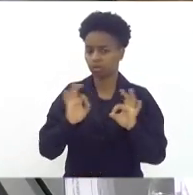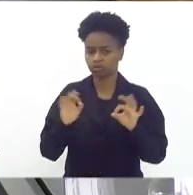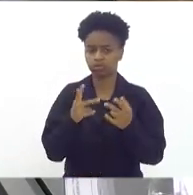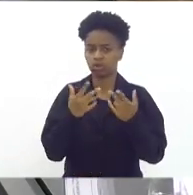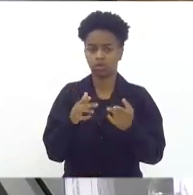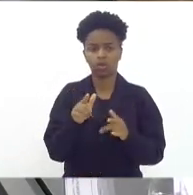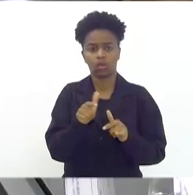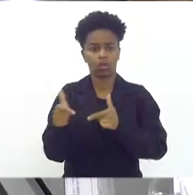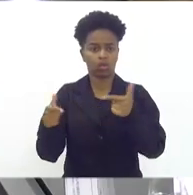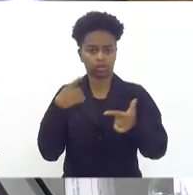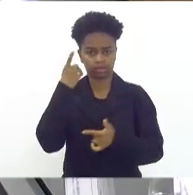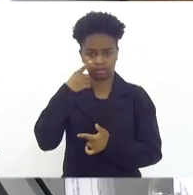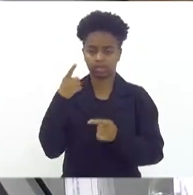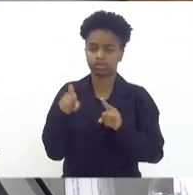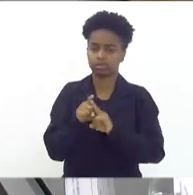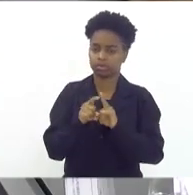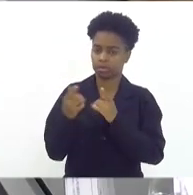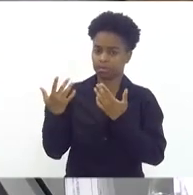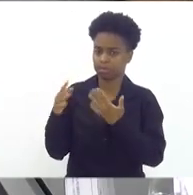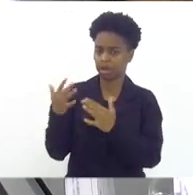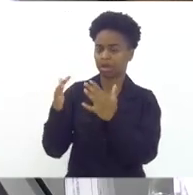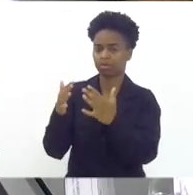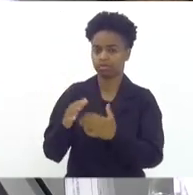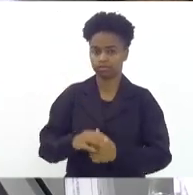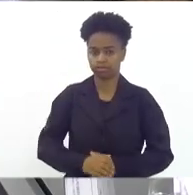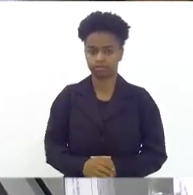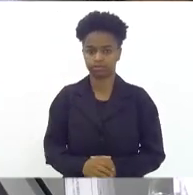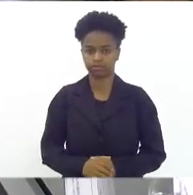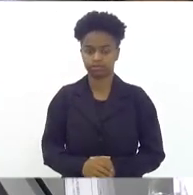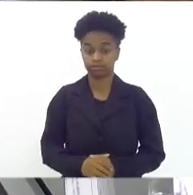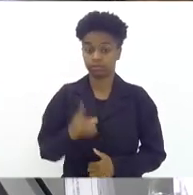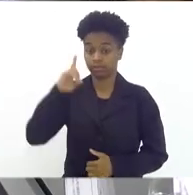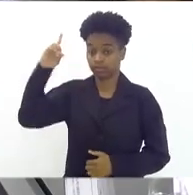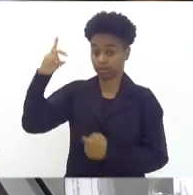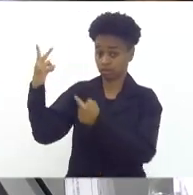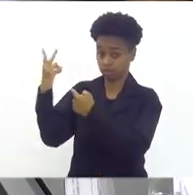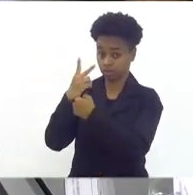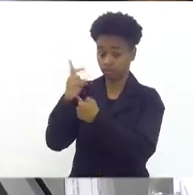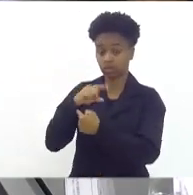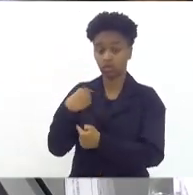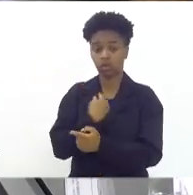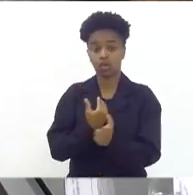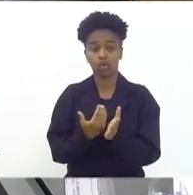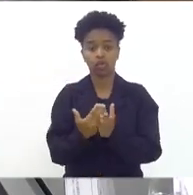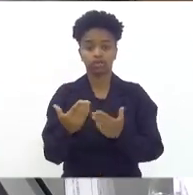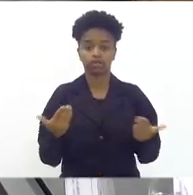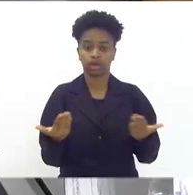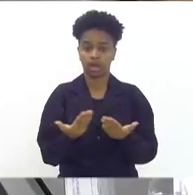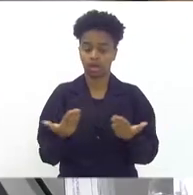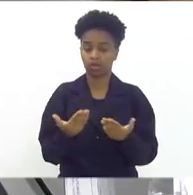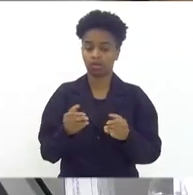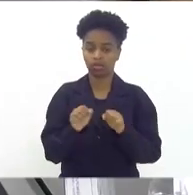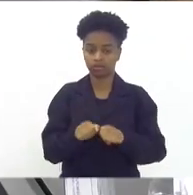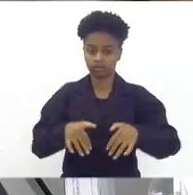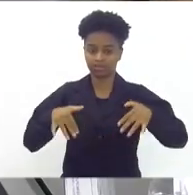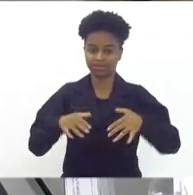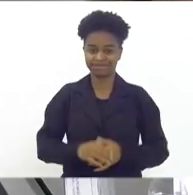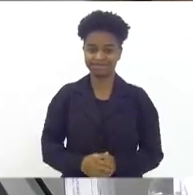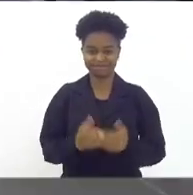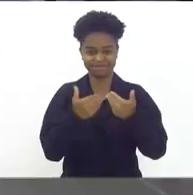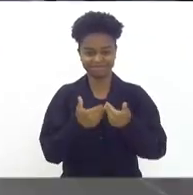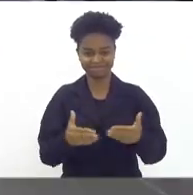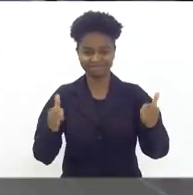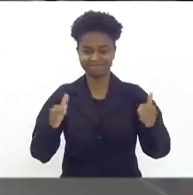mesa os deputados Parabéns tá sendo muito esclarecedor para a população infelizmente as respostas não está sendo